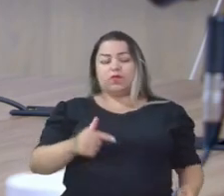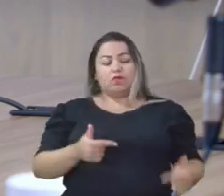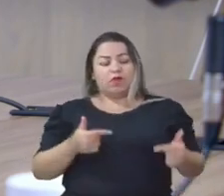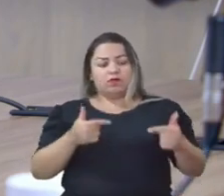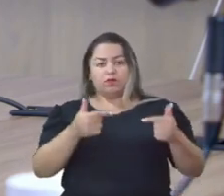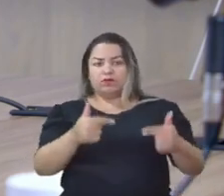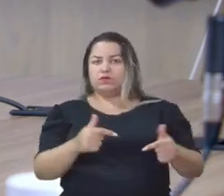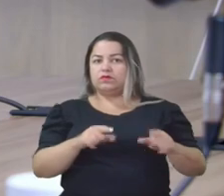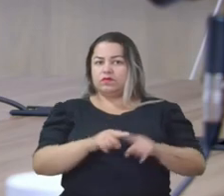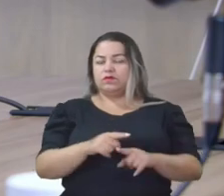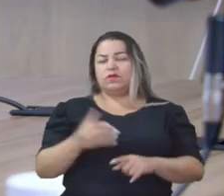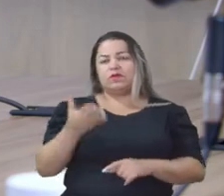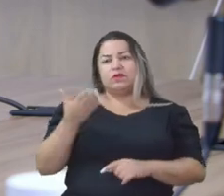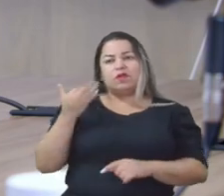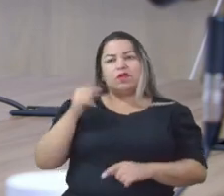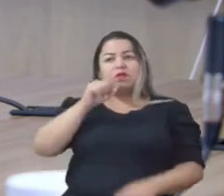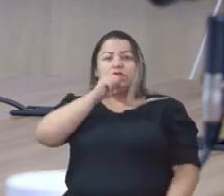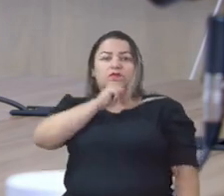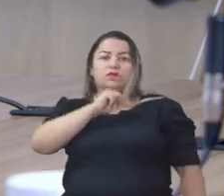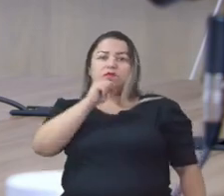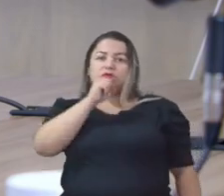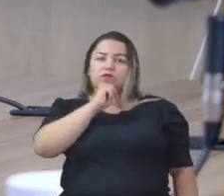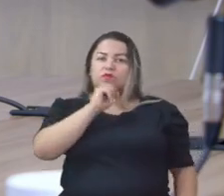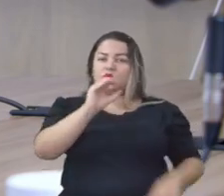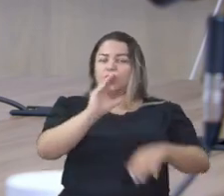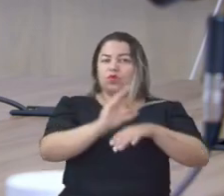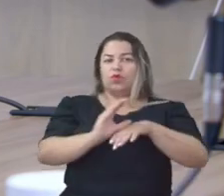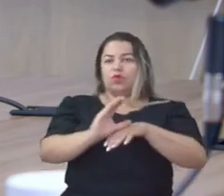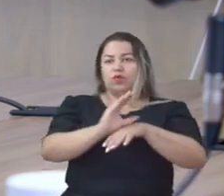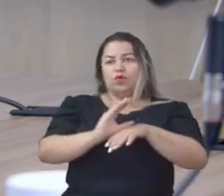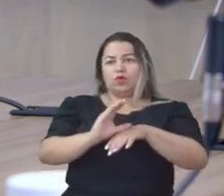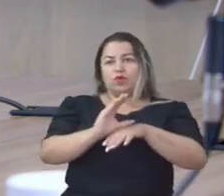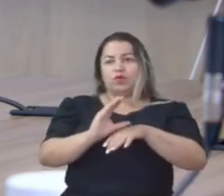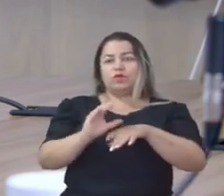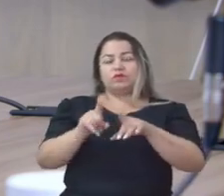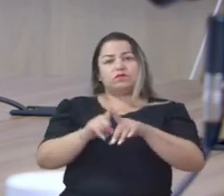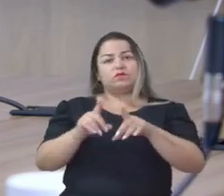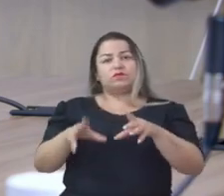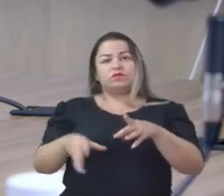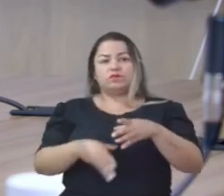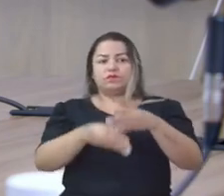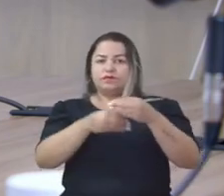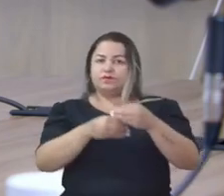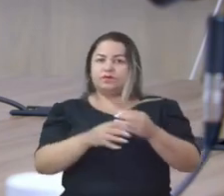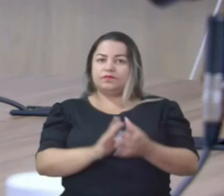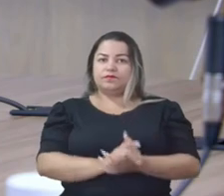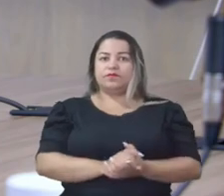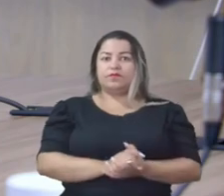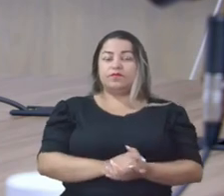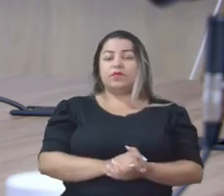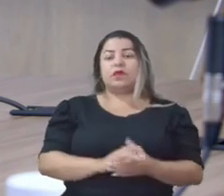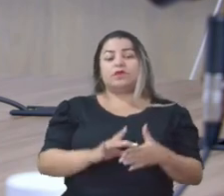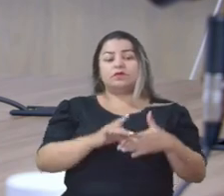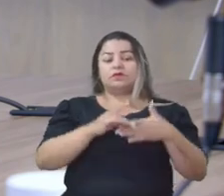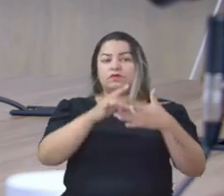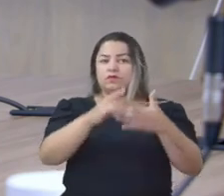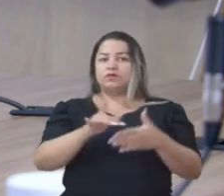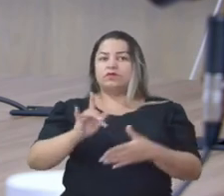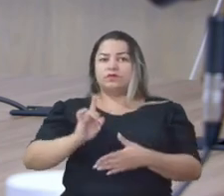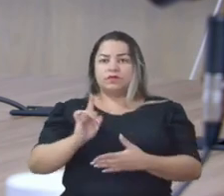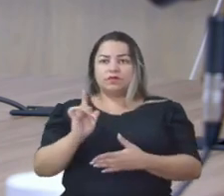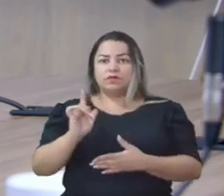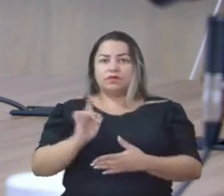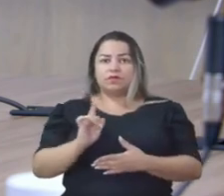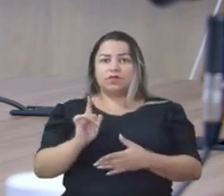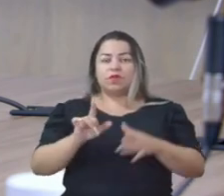luta daqueles anciões, que a gente inclusive chama de constituintes, lideranças da Constituinte. E essas lideranças, eles definiram por